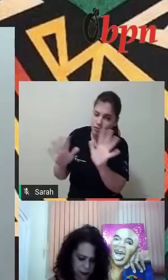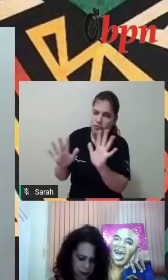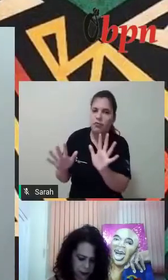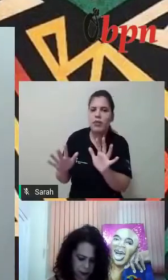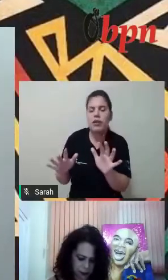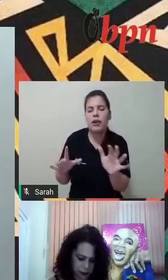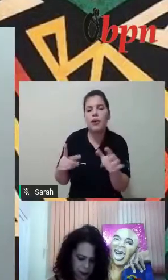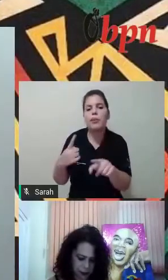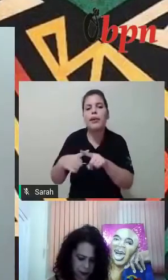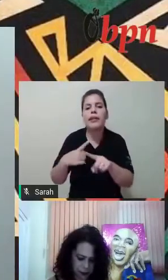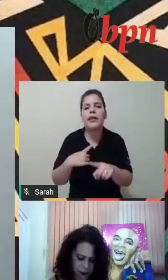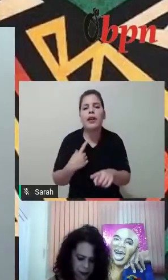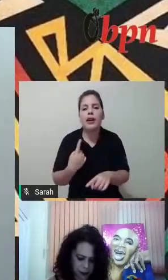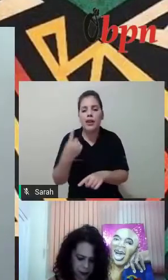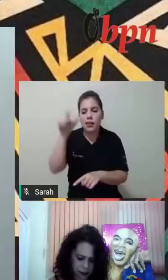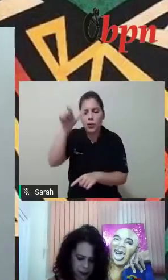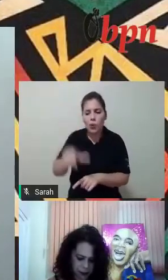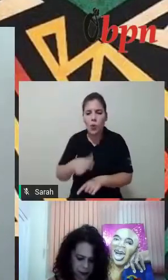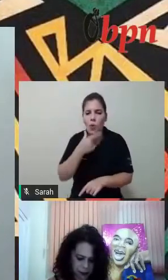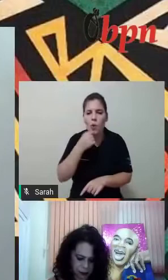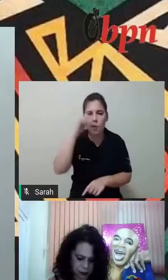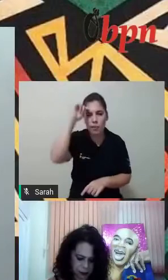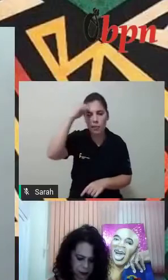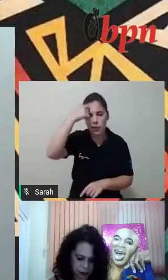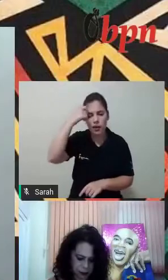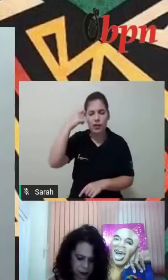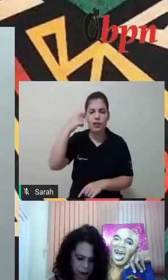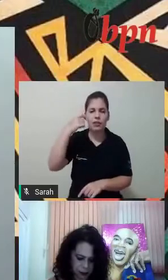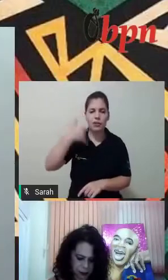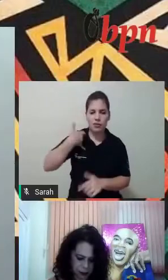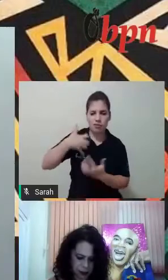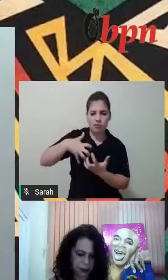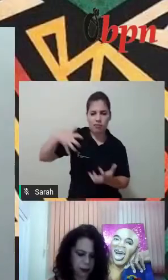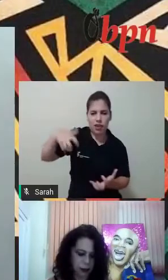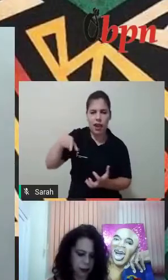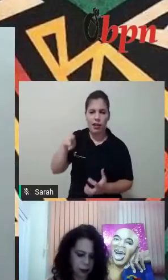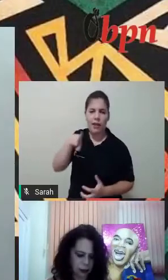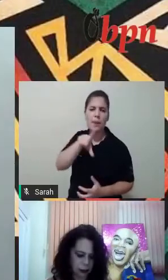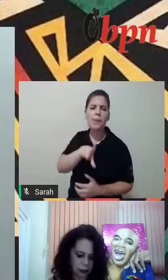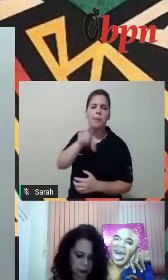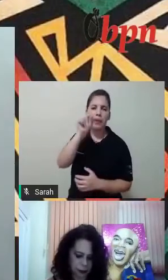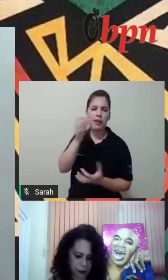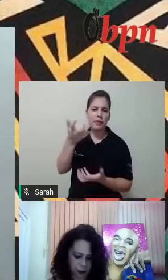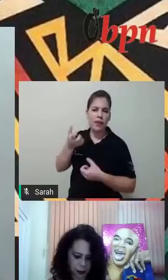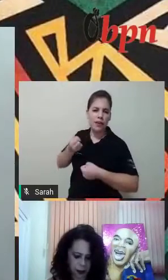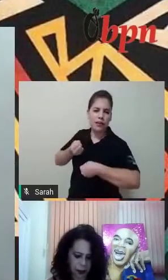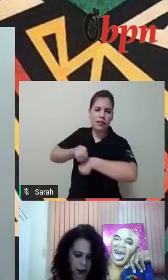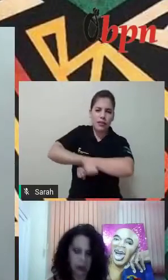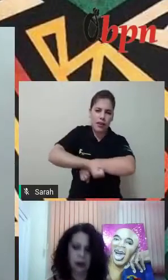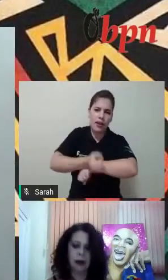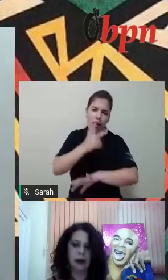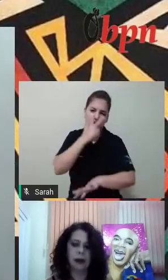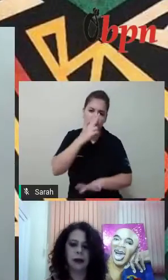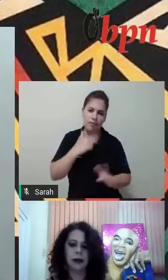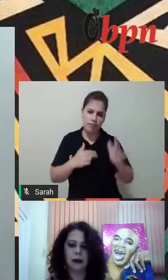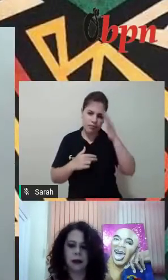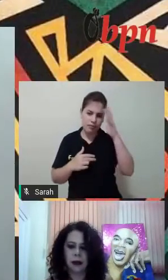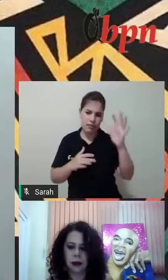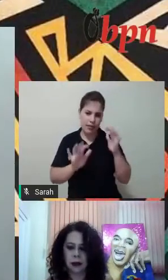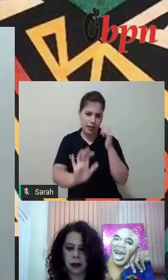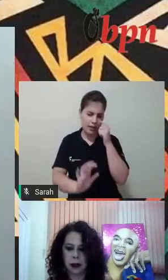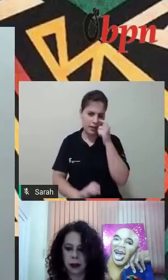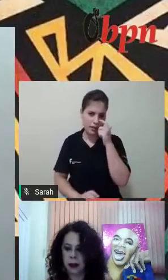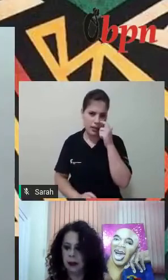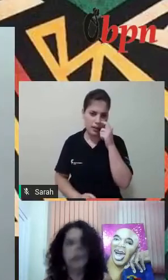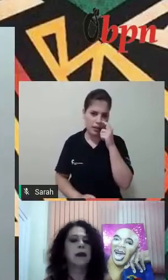que preferia a escravização. Eu acho que é de Coelho Neto mesmo. Então,